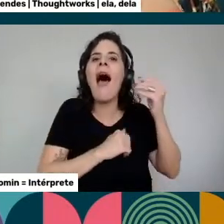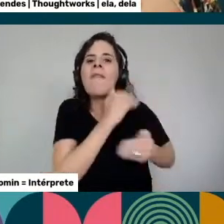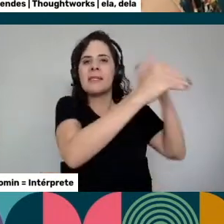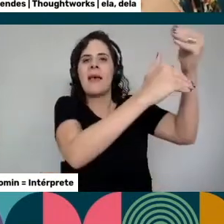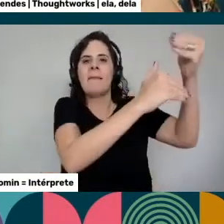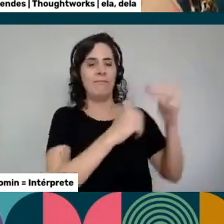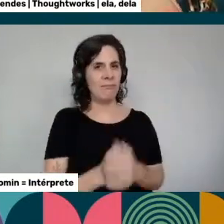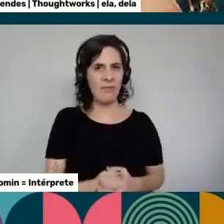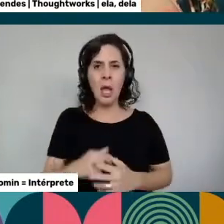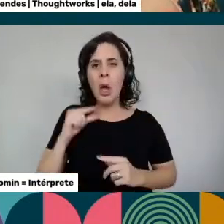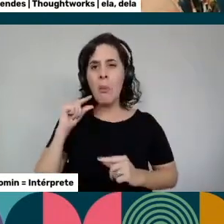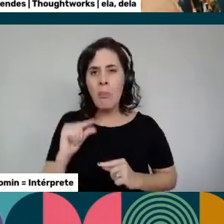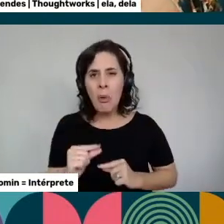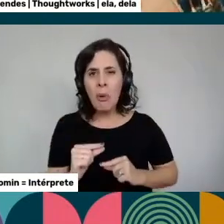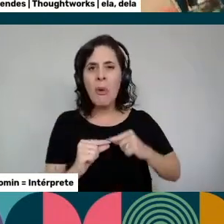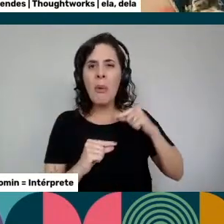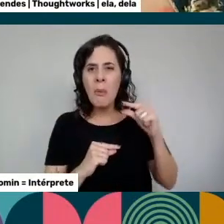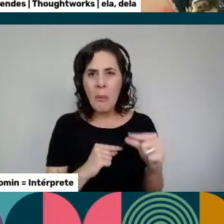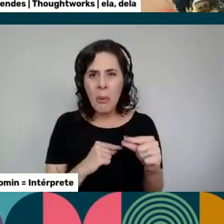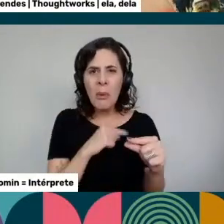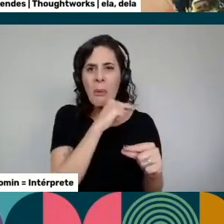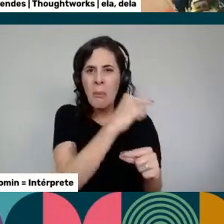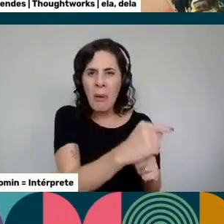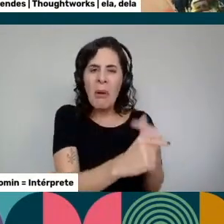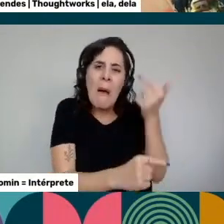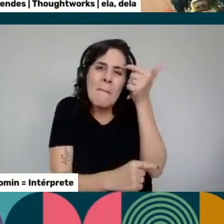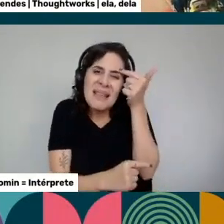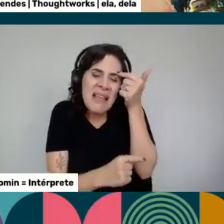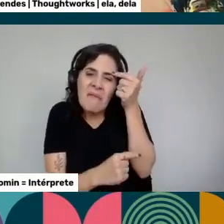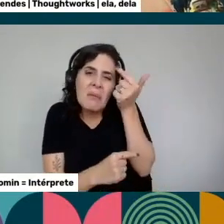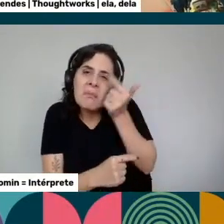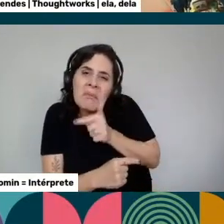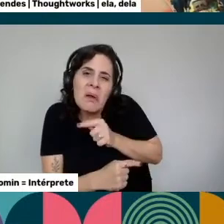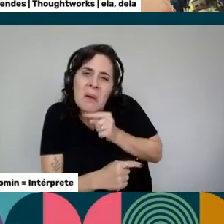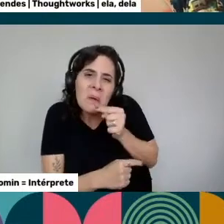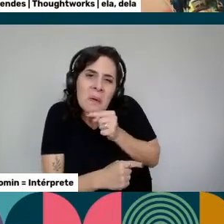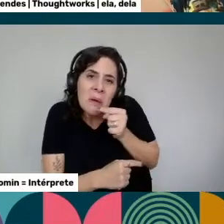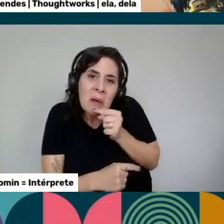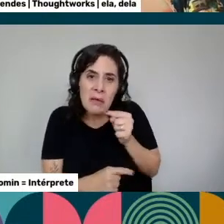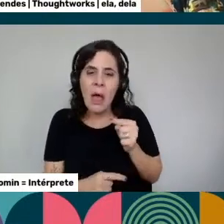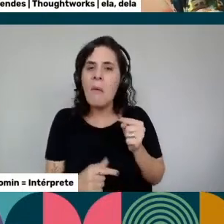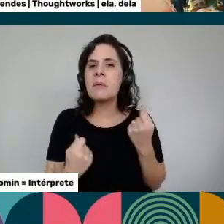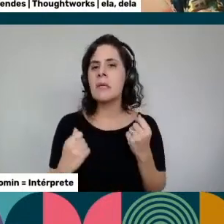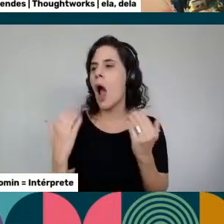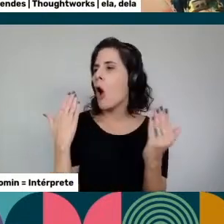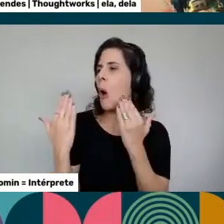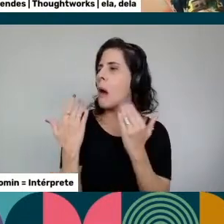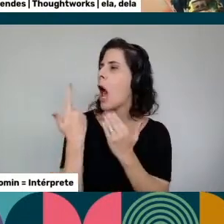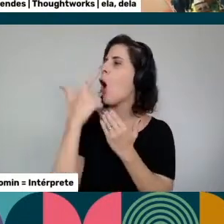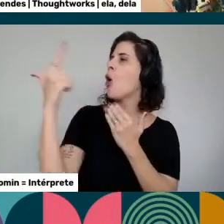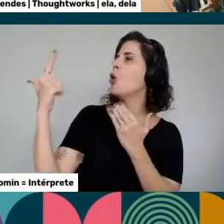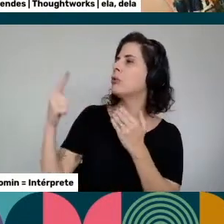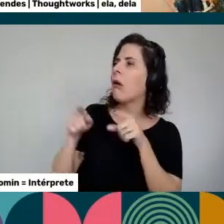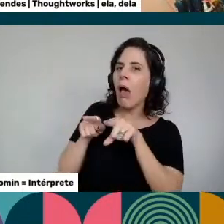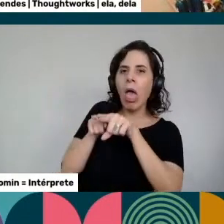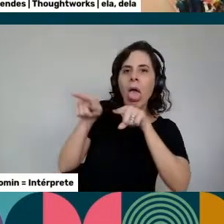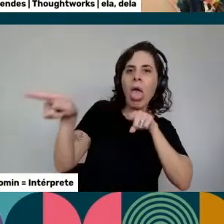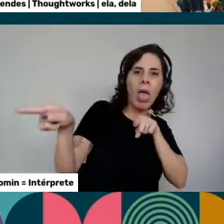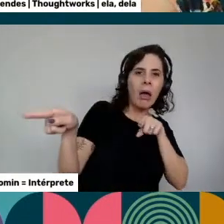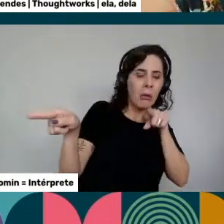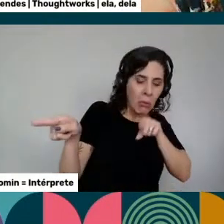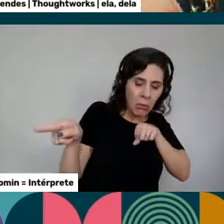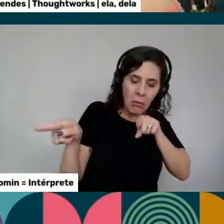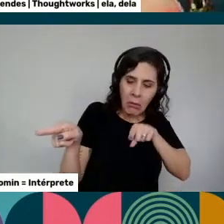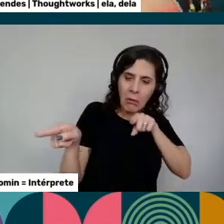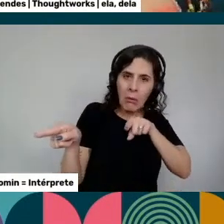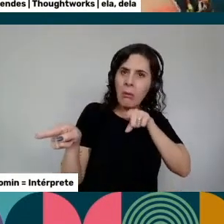que não estava avançando, mas é um pouquinho de cada vez, não se comparar com outras pessoas, não comparar o tempo de outras pessoas